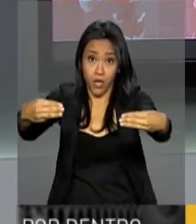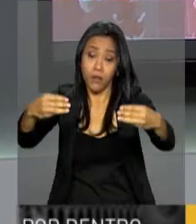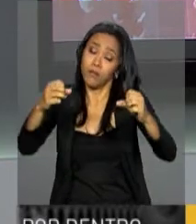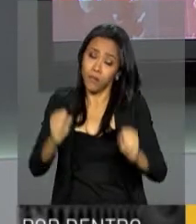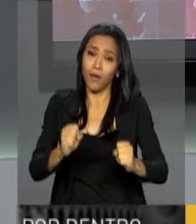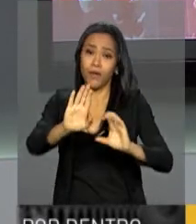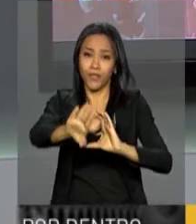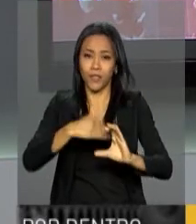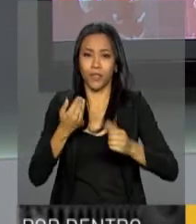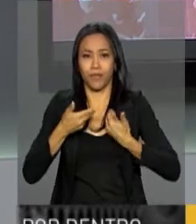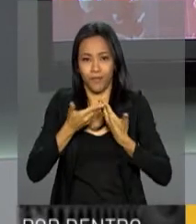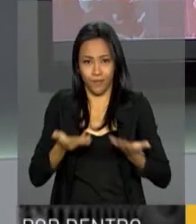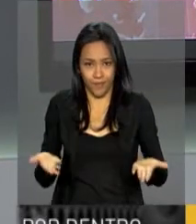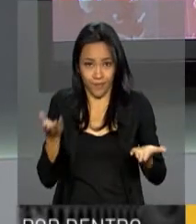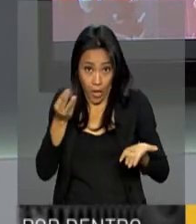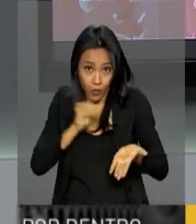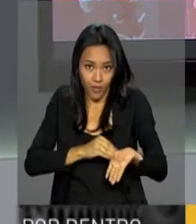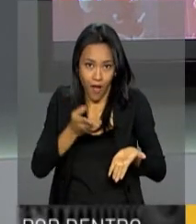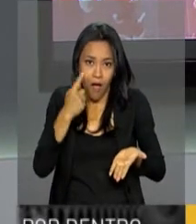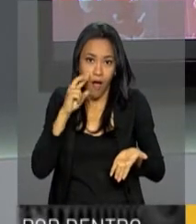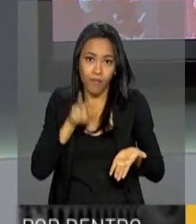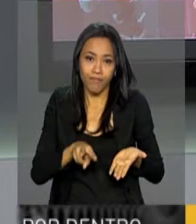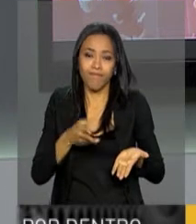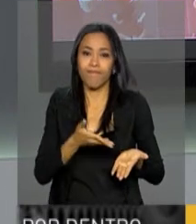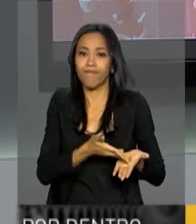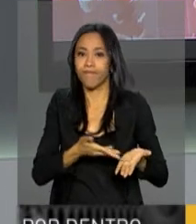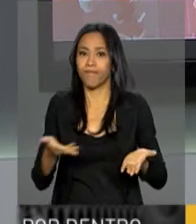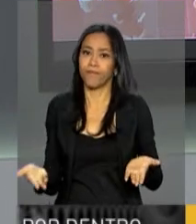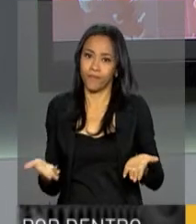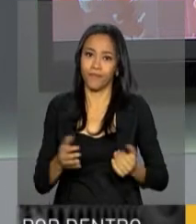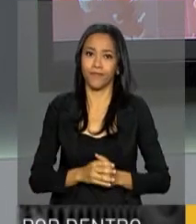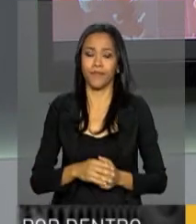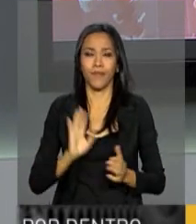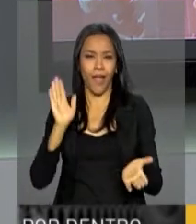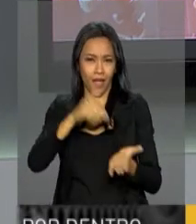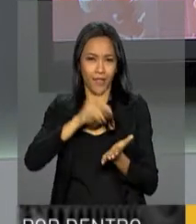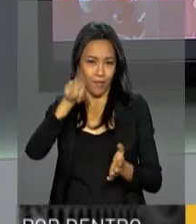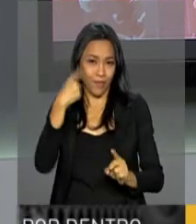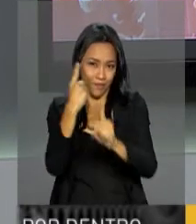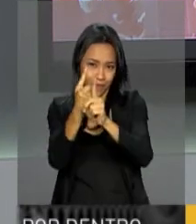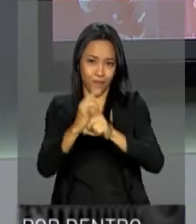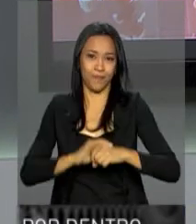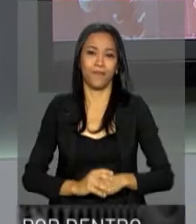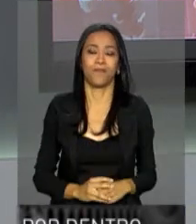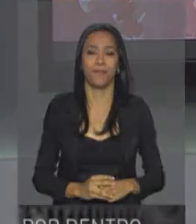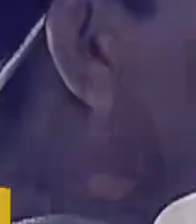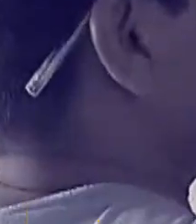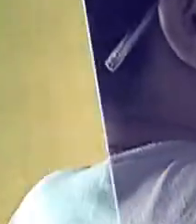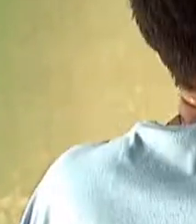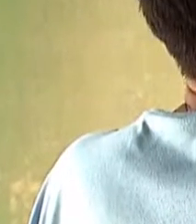para a gente, anote aí, por dentro do governo@presidencia.gov.br. Até a próxima!